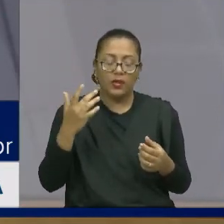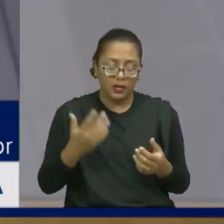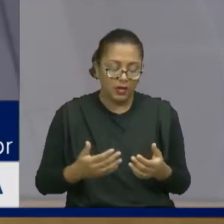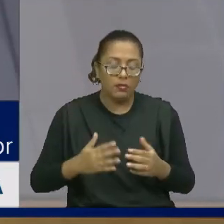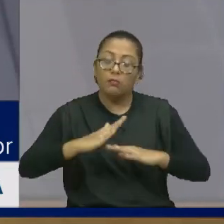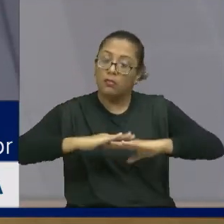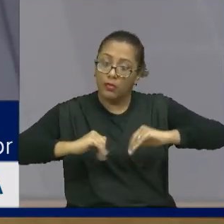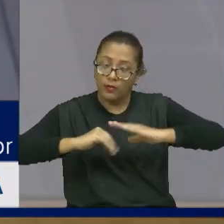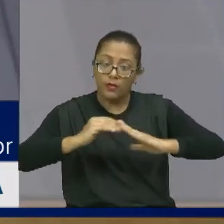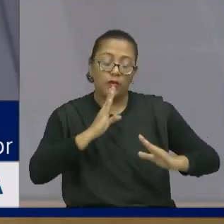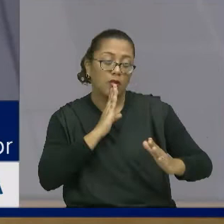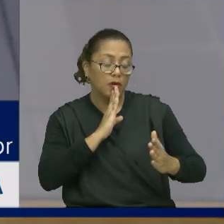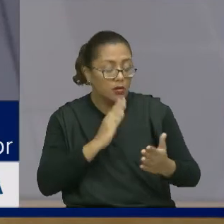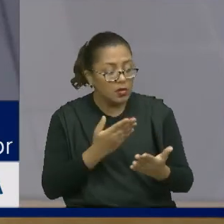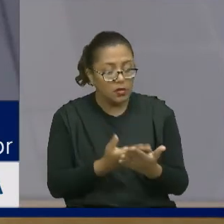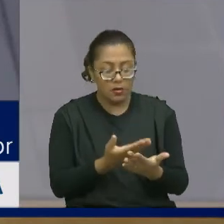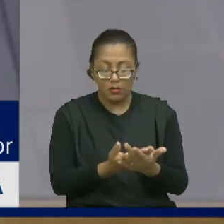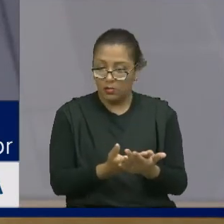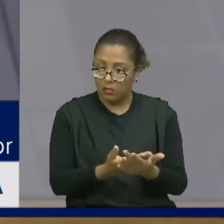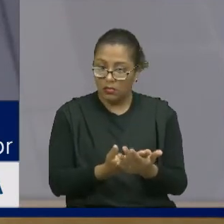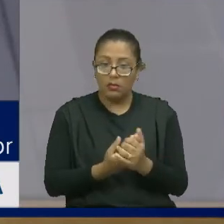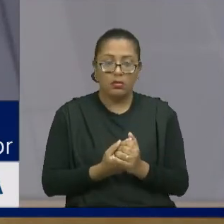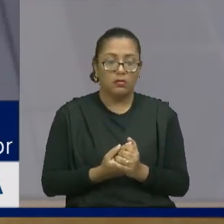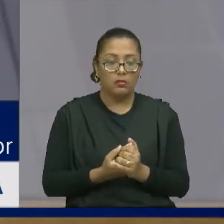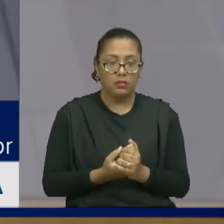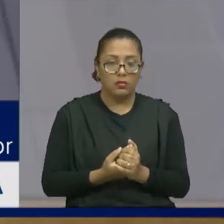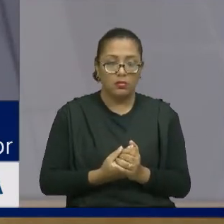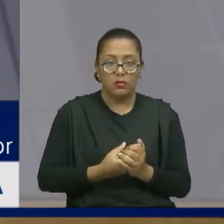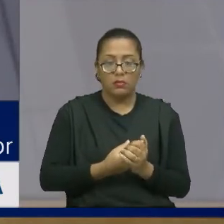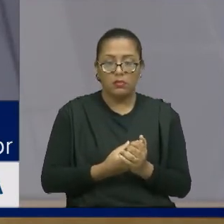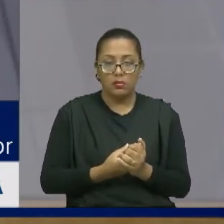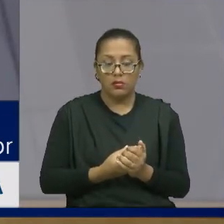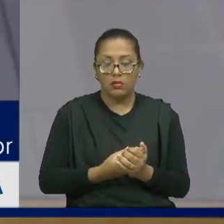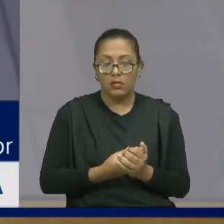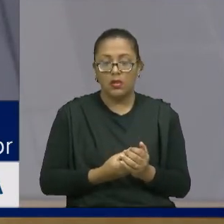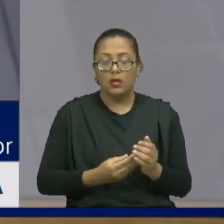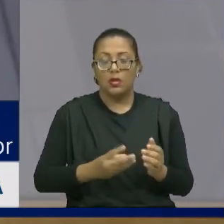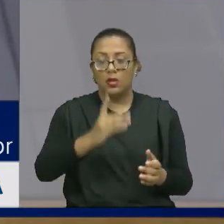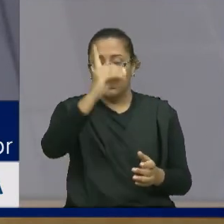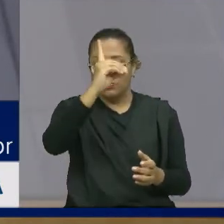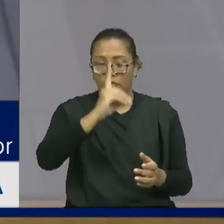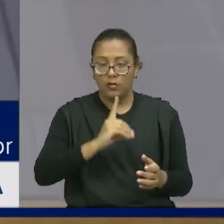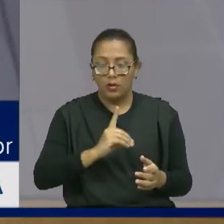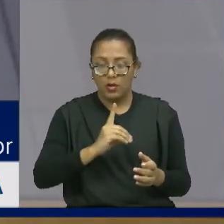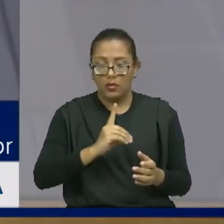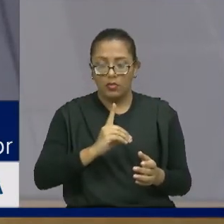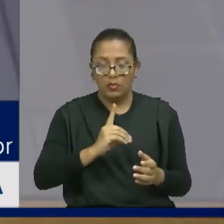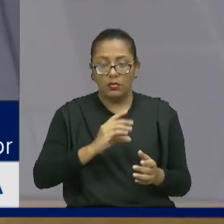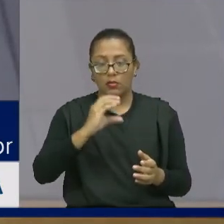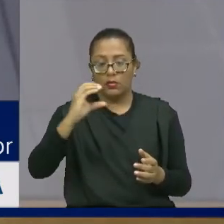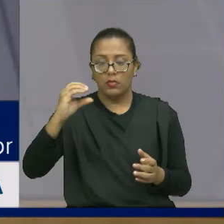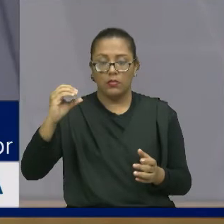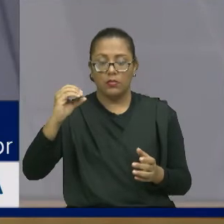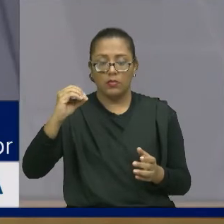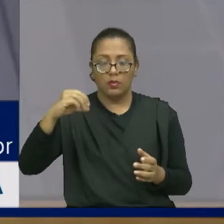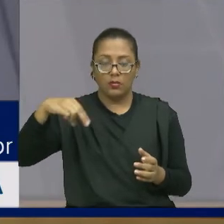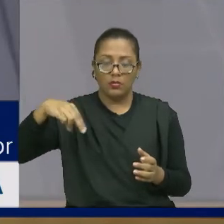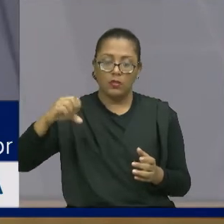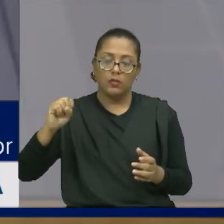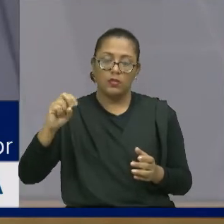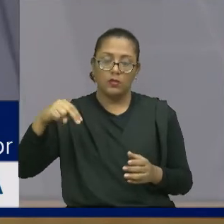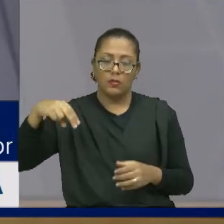tal conhecimento. Direito do consumidor e direito tributário são ramos